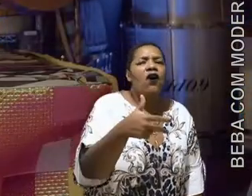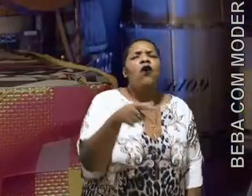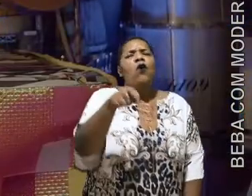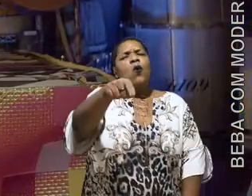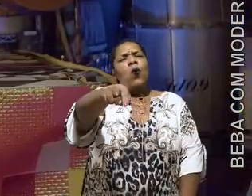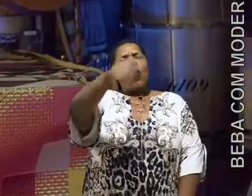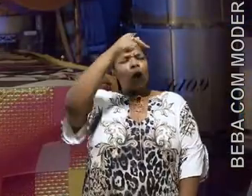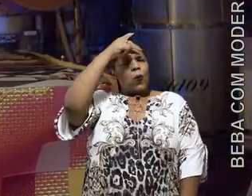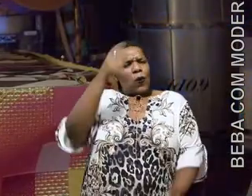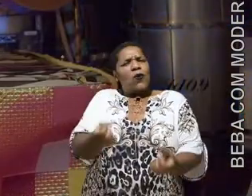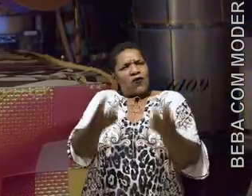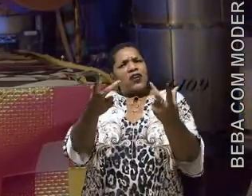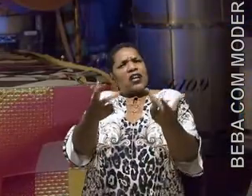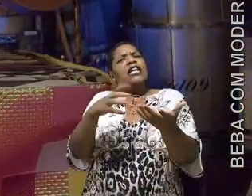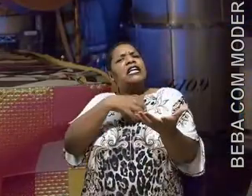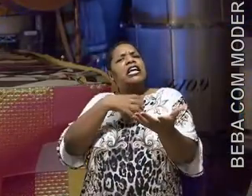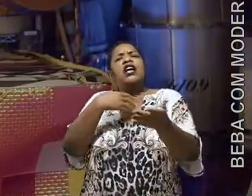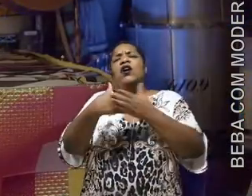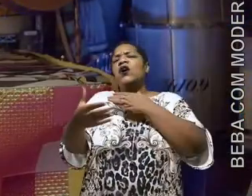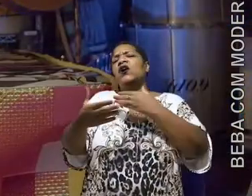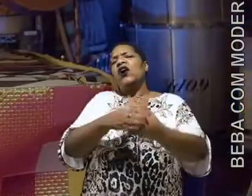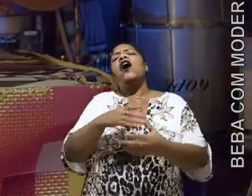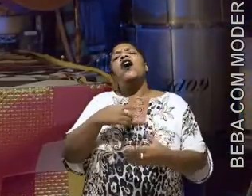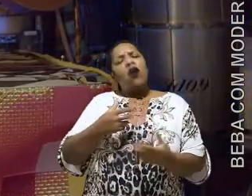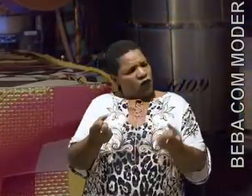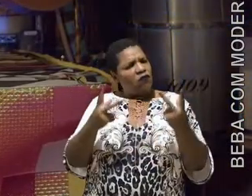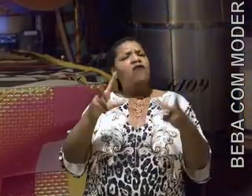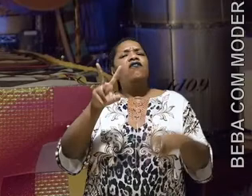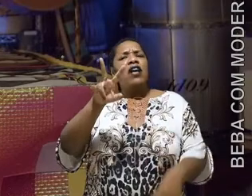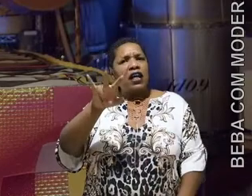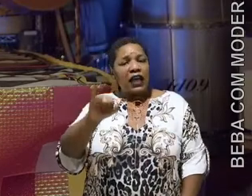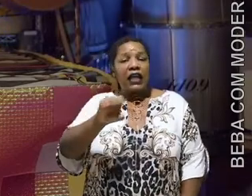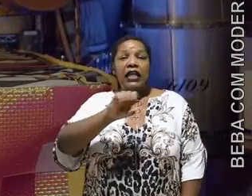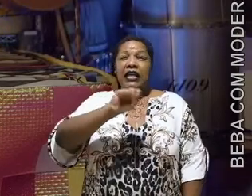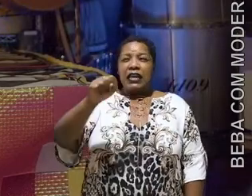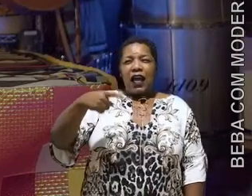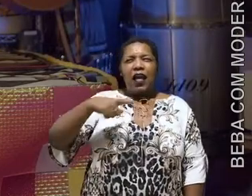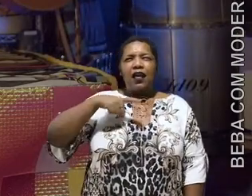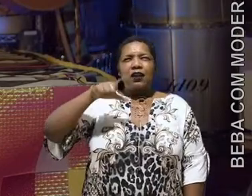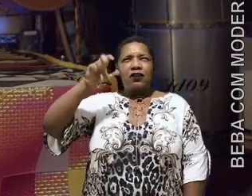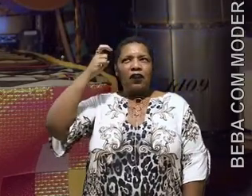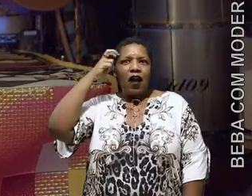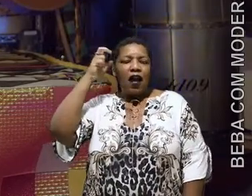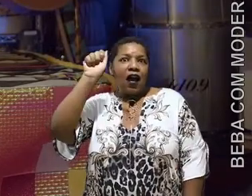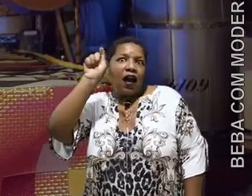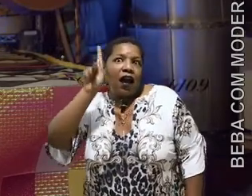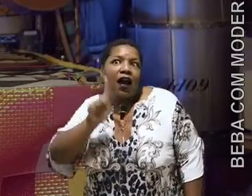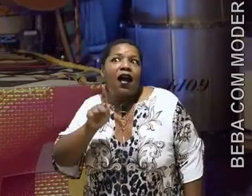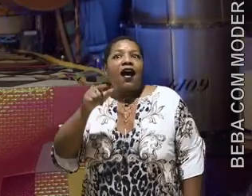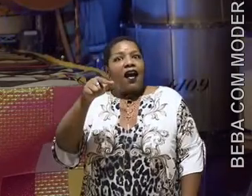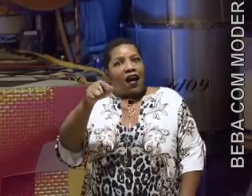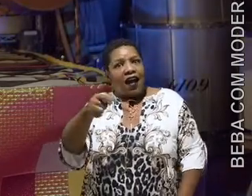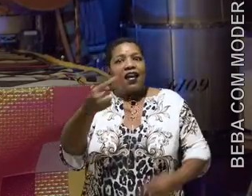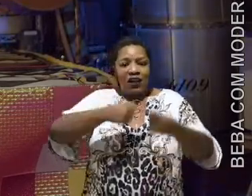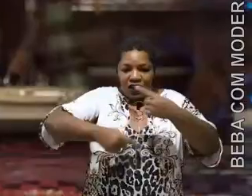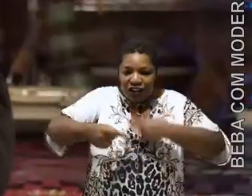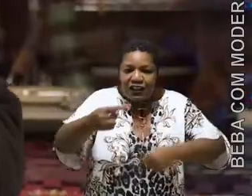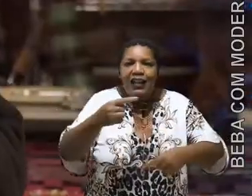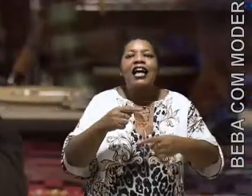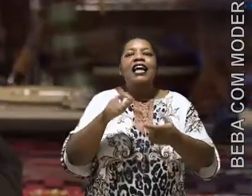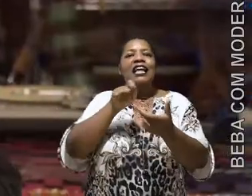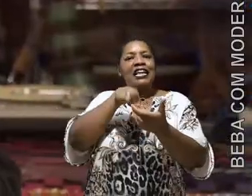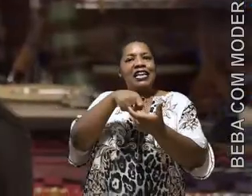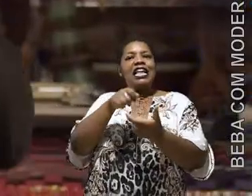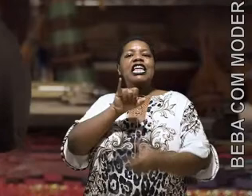mais na frente aí você de vinil livros DVD do formato o que tiver que ser vai ser oxigênio que faltavam na sua mulher